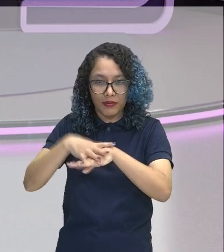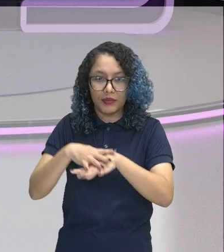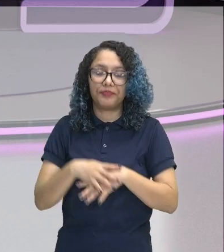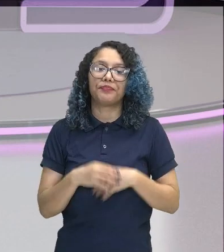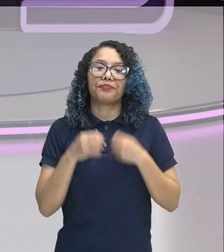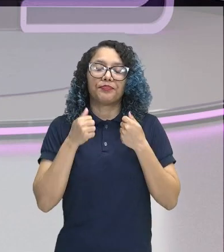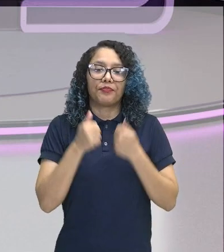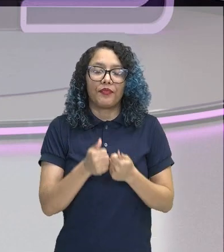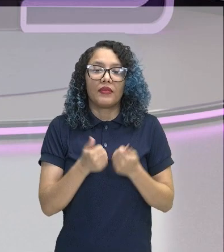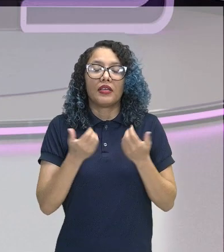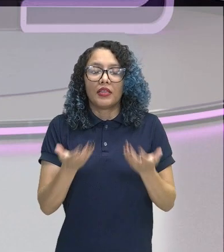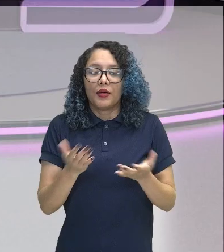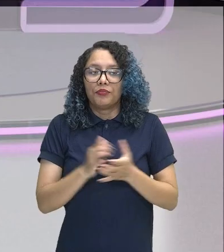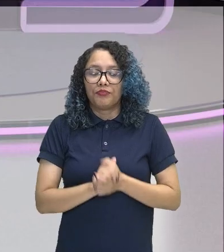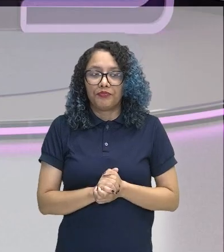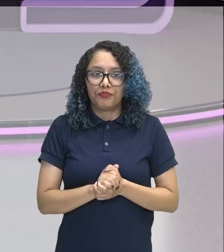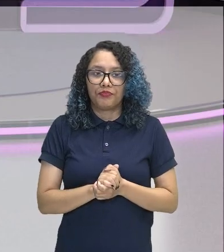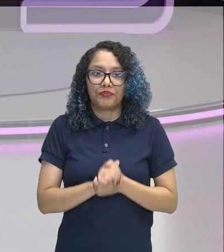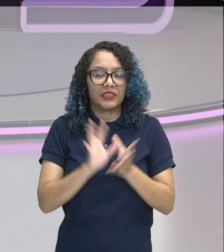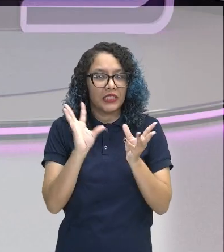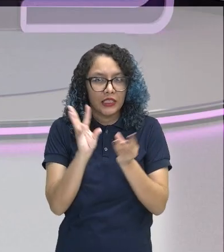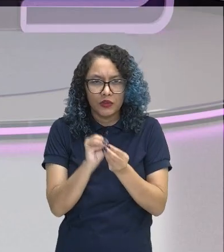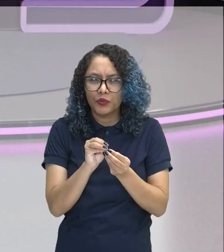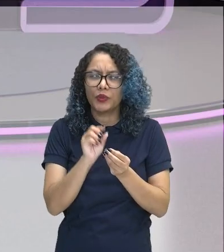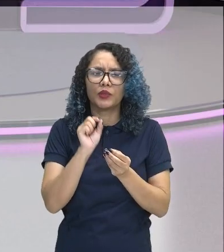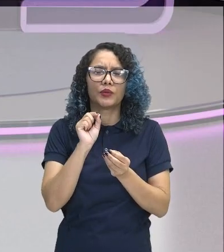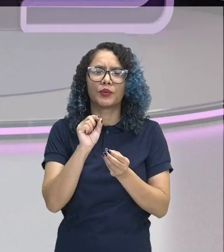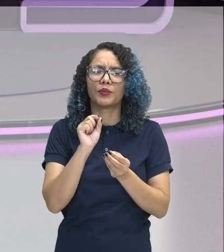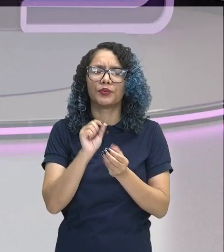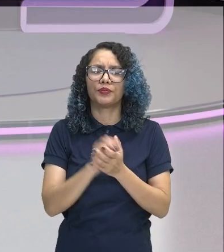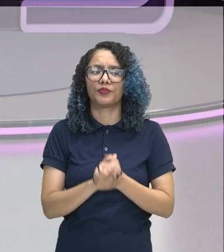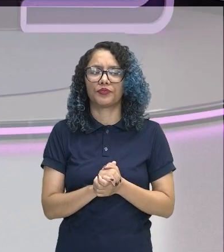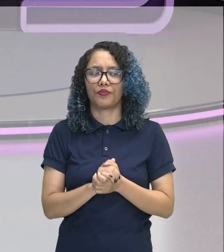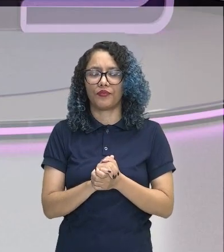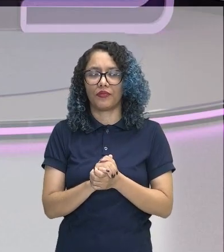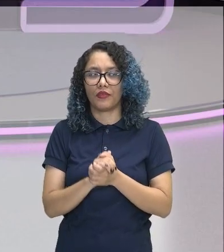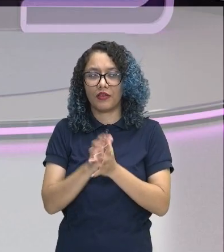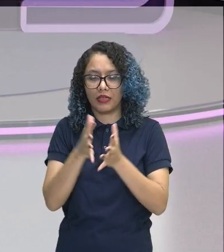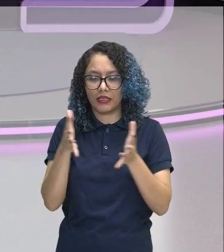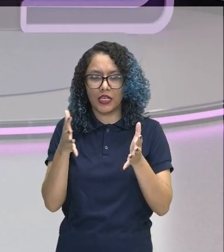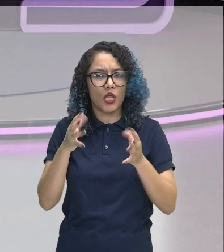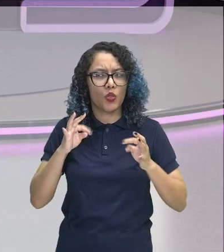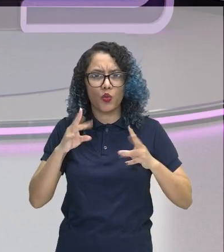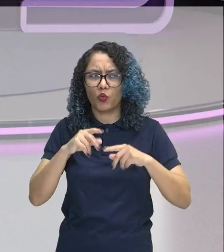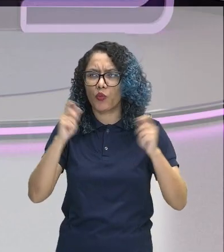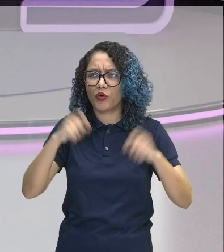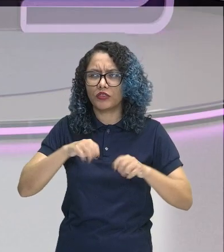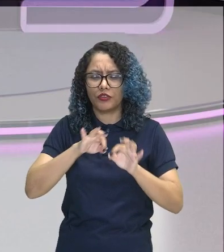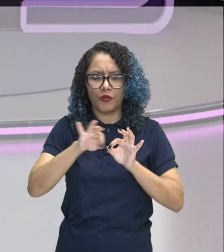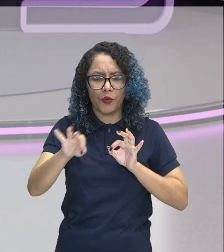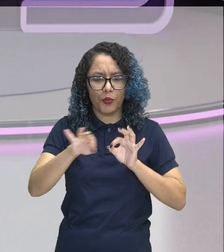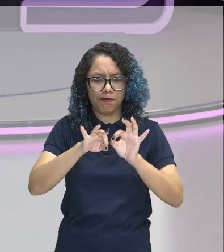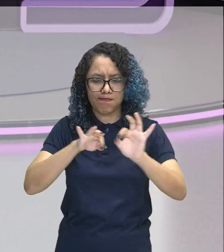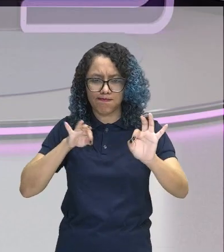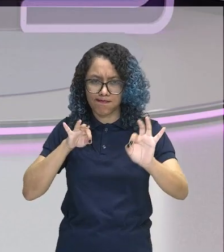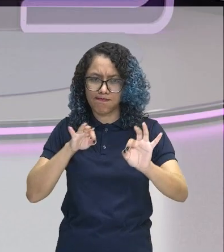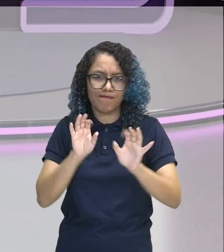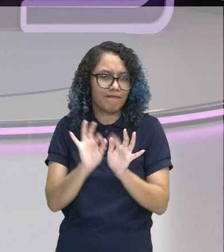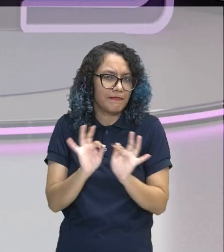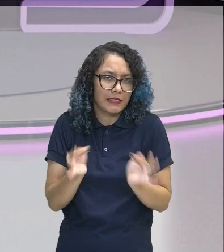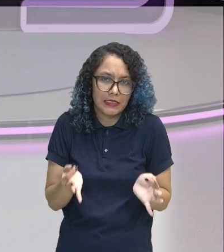alunos, grandeza em síntese, eu posso dizer para você que grandeza é tudo aquilo que pode ser medido. Simples